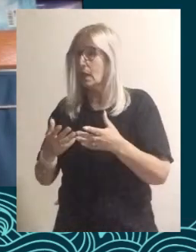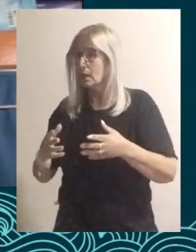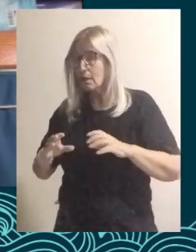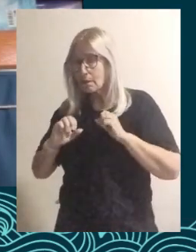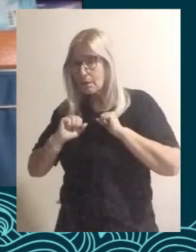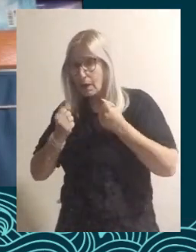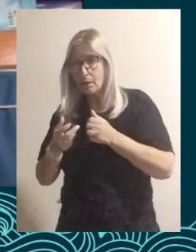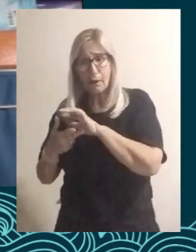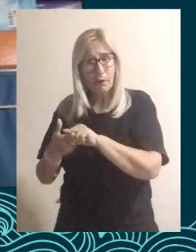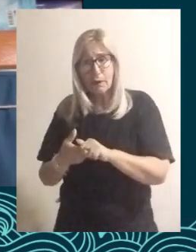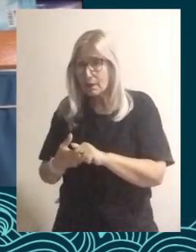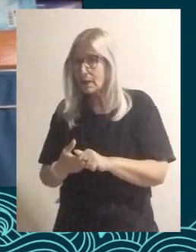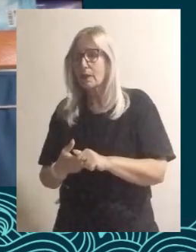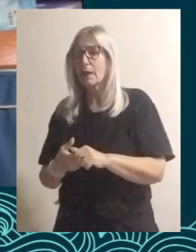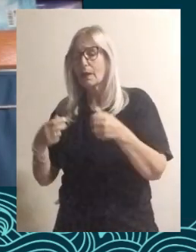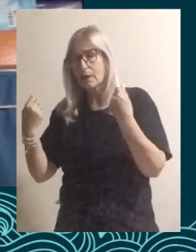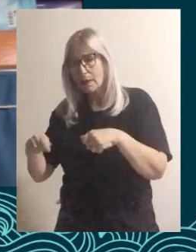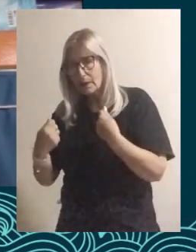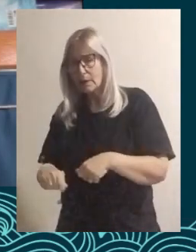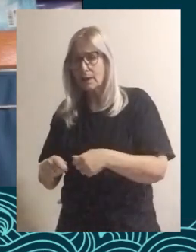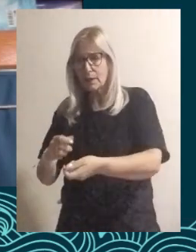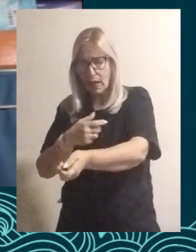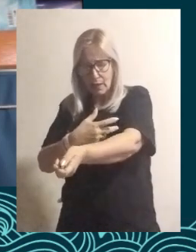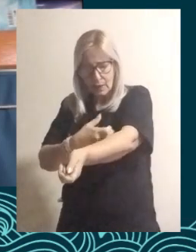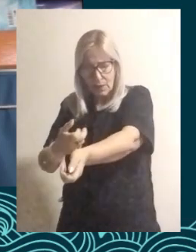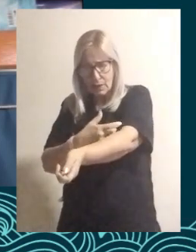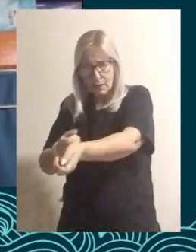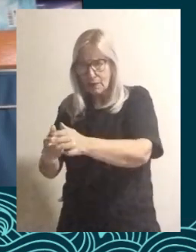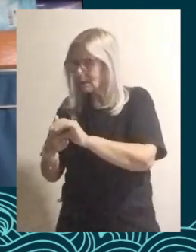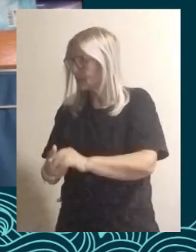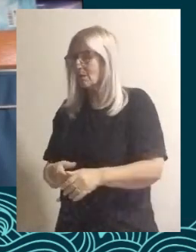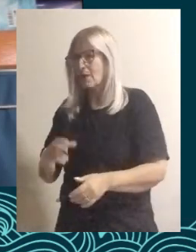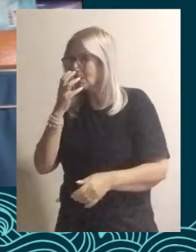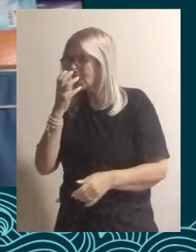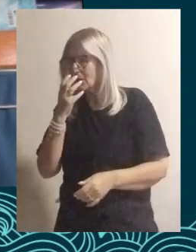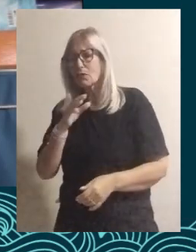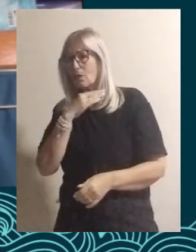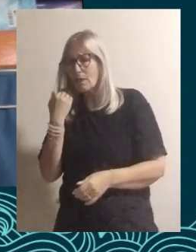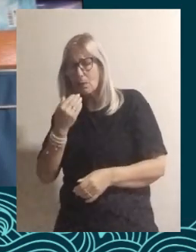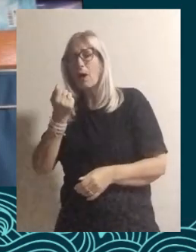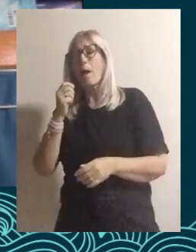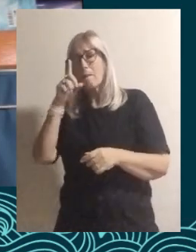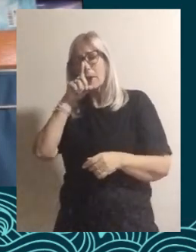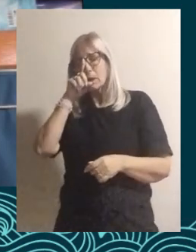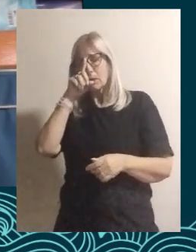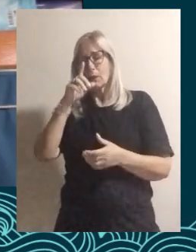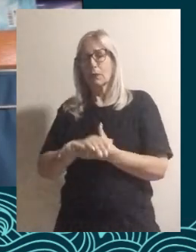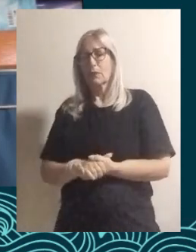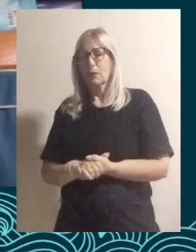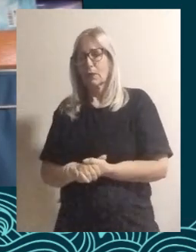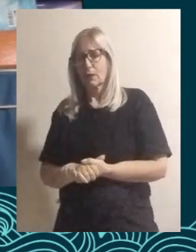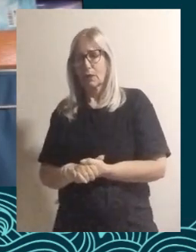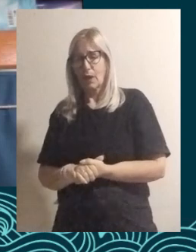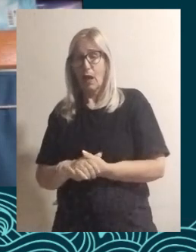vai morrer, ele não vai aguentar. Se você precisar fazer uma transfusão de sangue nele, você não vai conseguir, então é